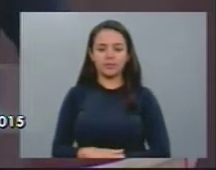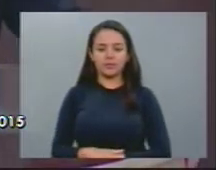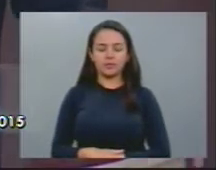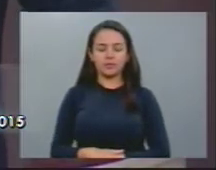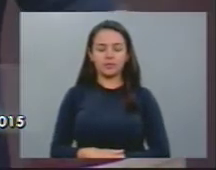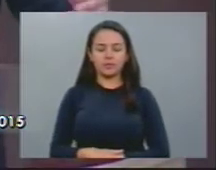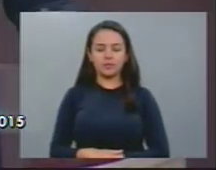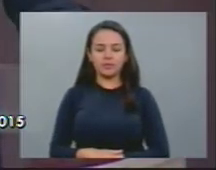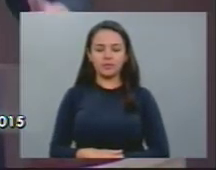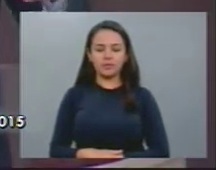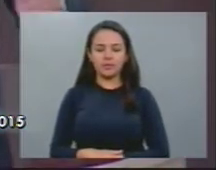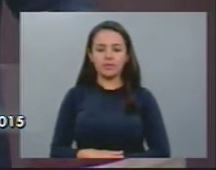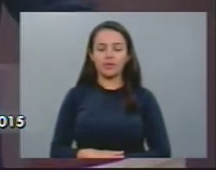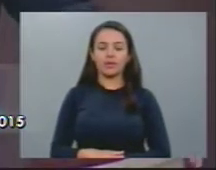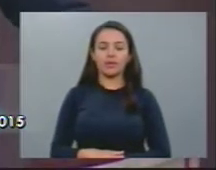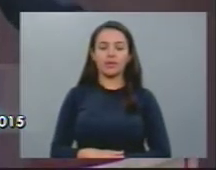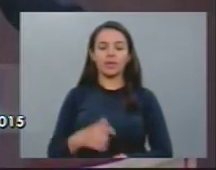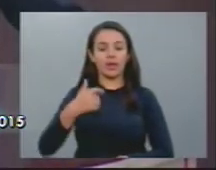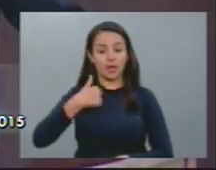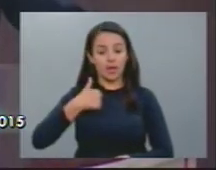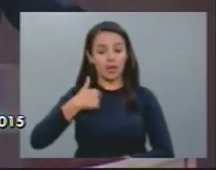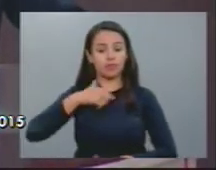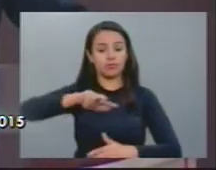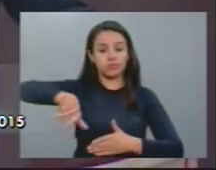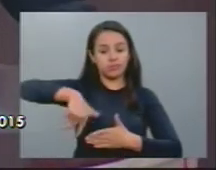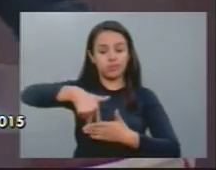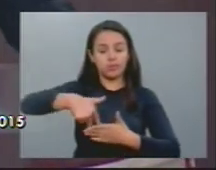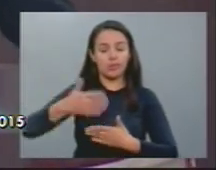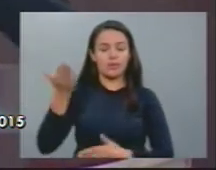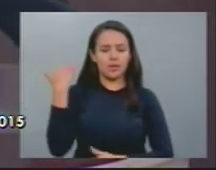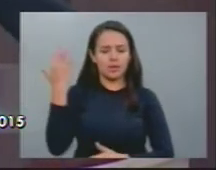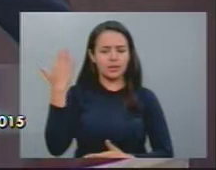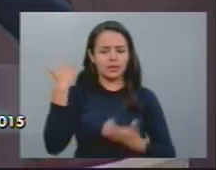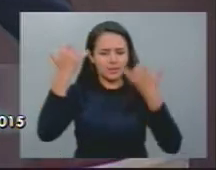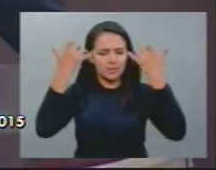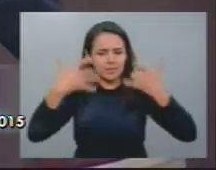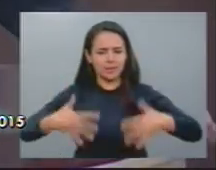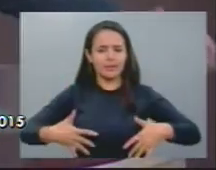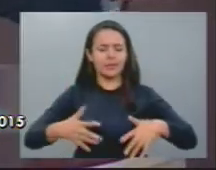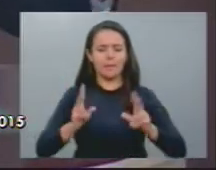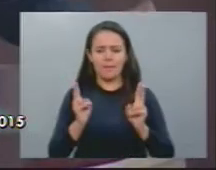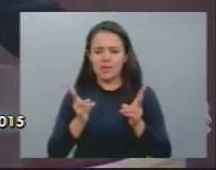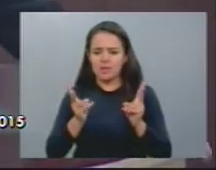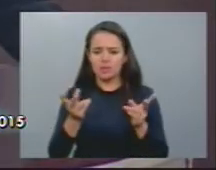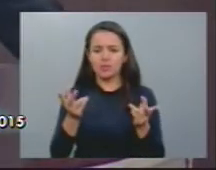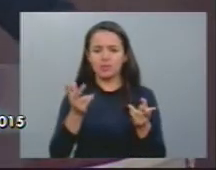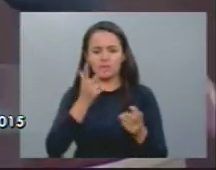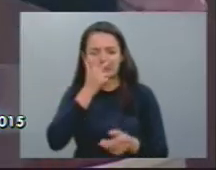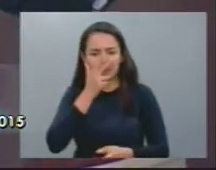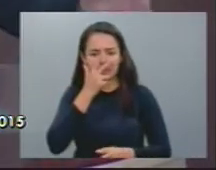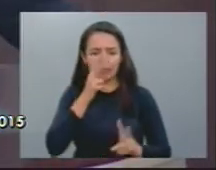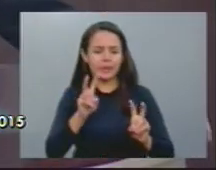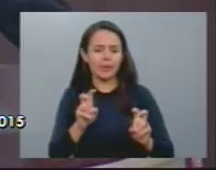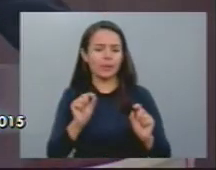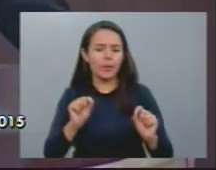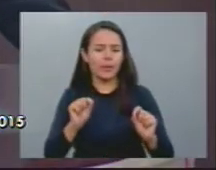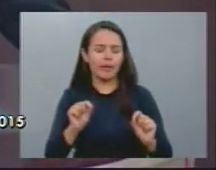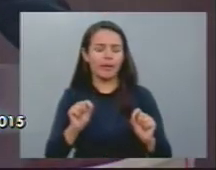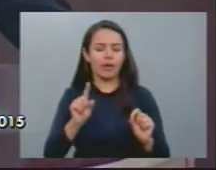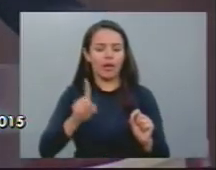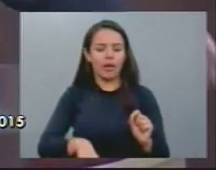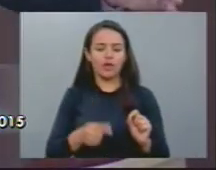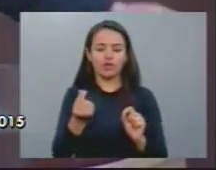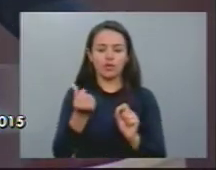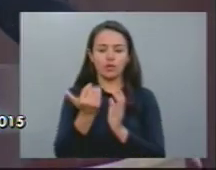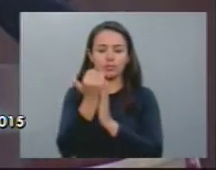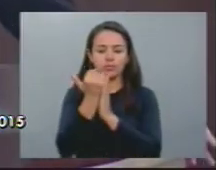pastas. Aqui eu já ocupei essa tribuna por diversas vezes, falando dos cortes